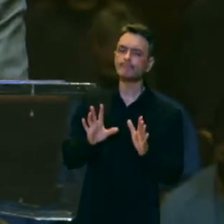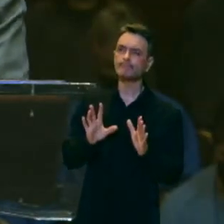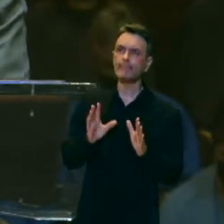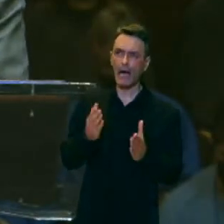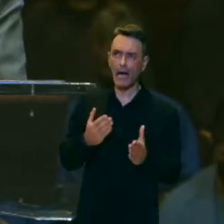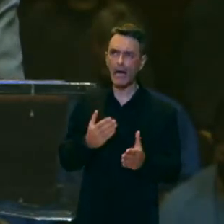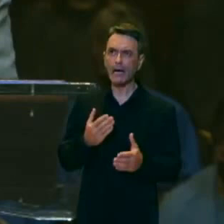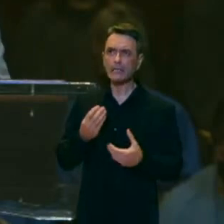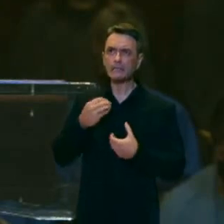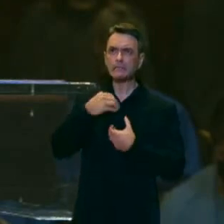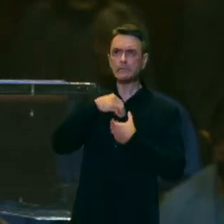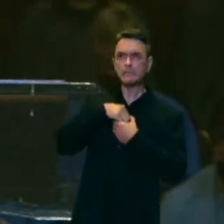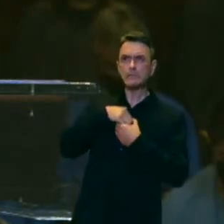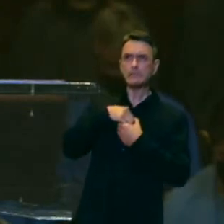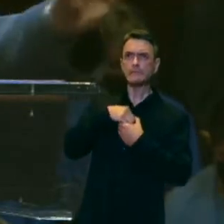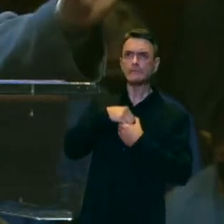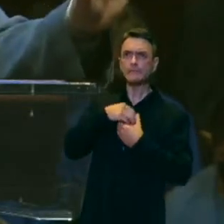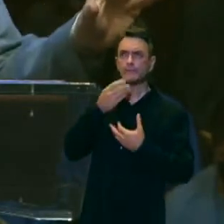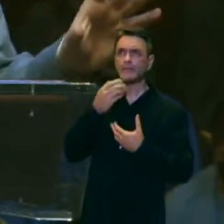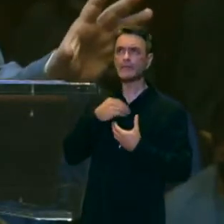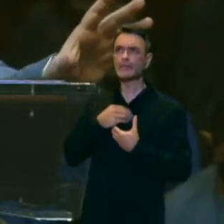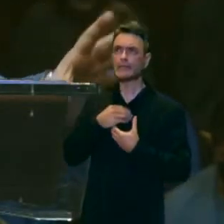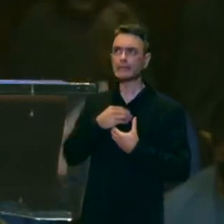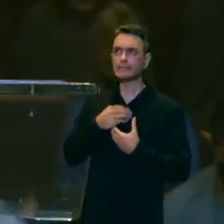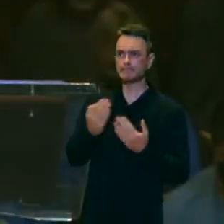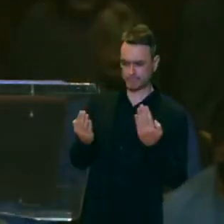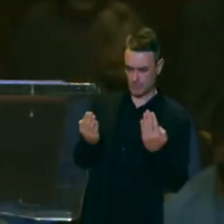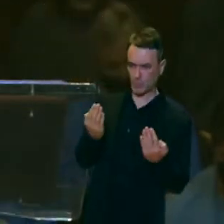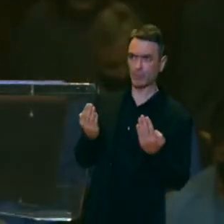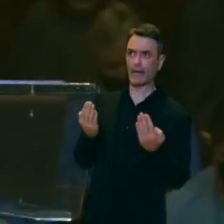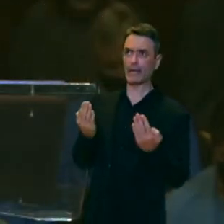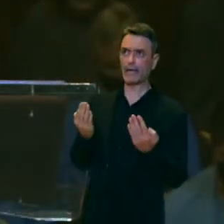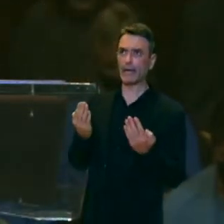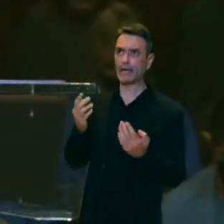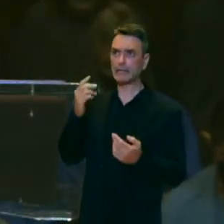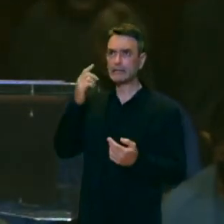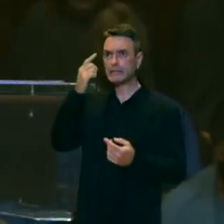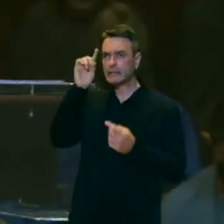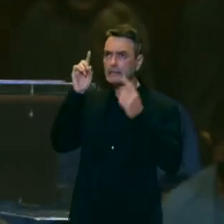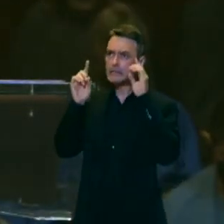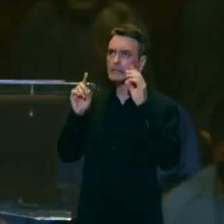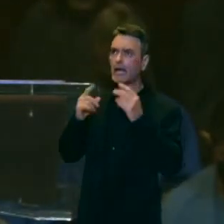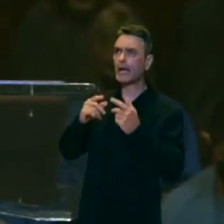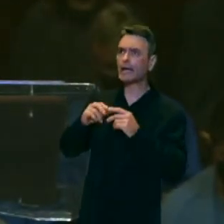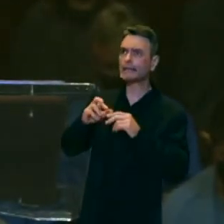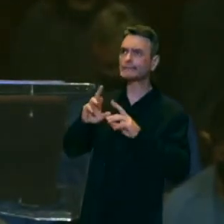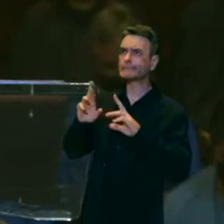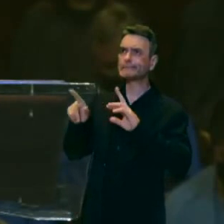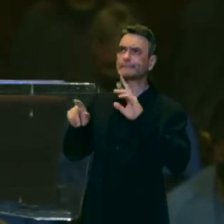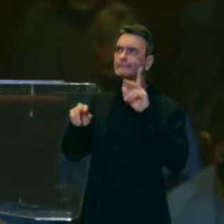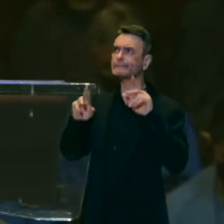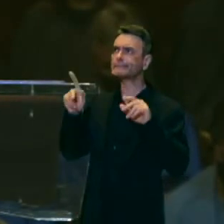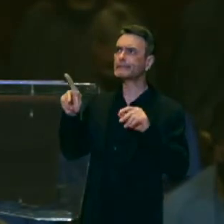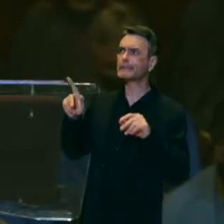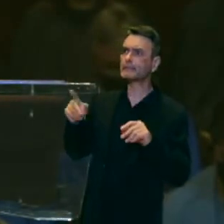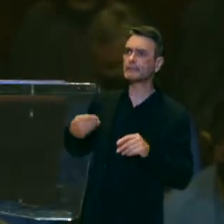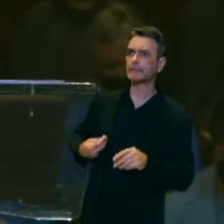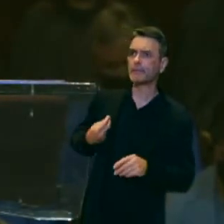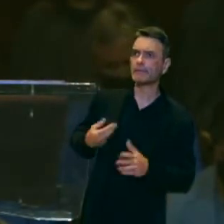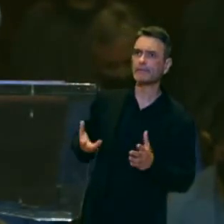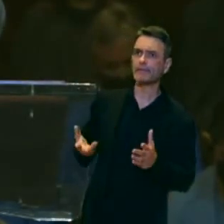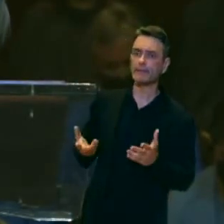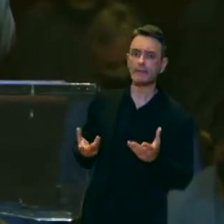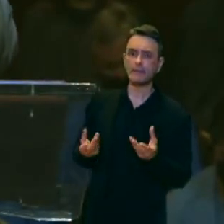filtro pelo qual passamos todas as outras ideias e visões da vida. Toma cuidado,